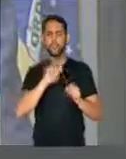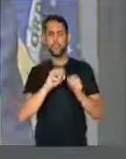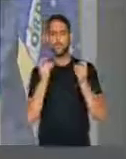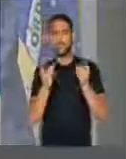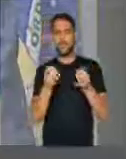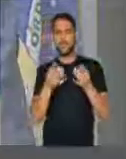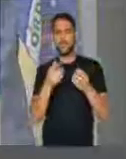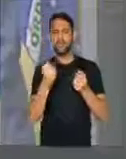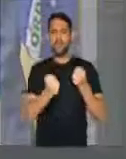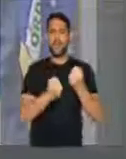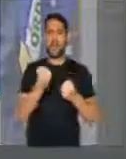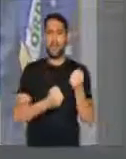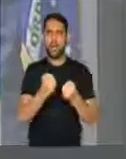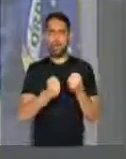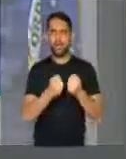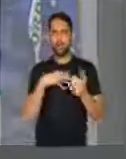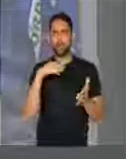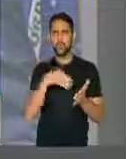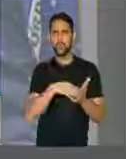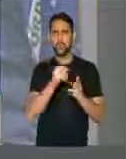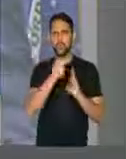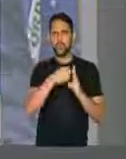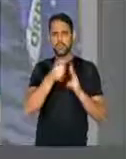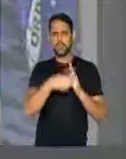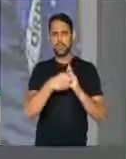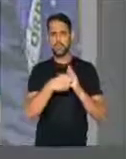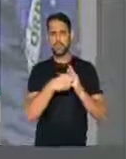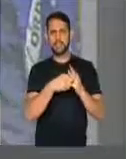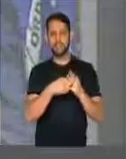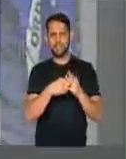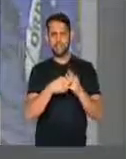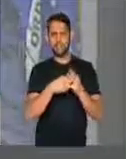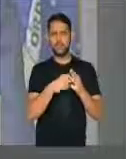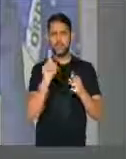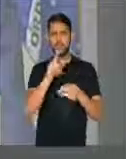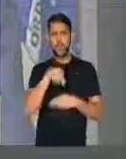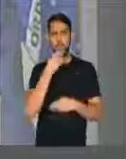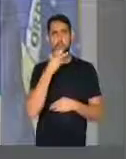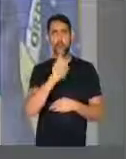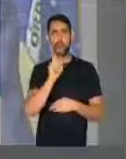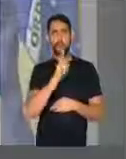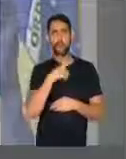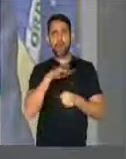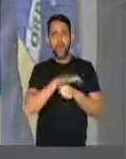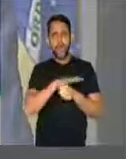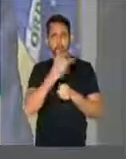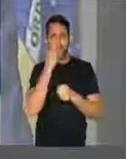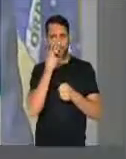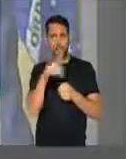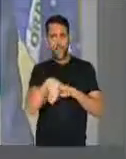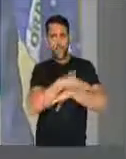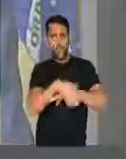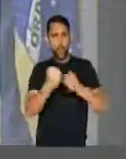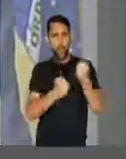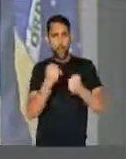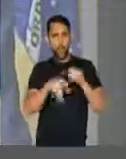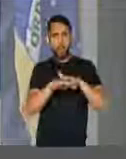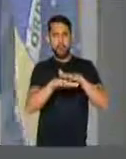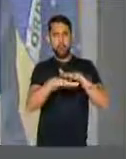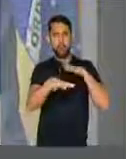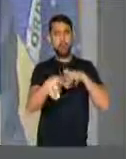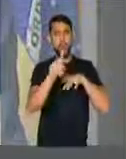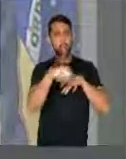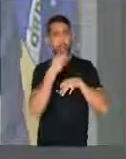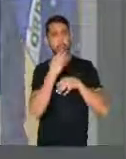de venda de carro nos últimos 3 meses. Isso não é bom. Enche as ruas. O lado